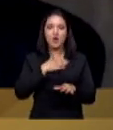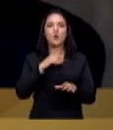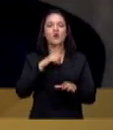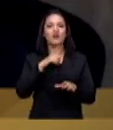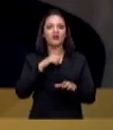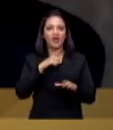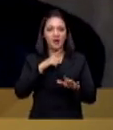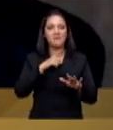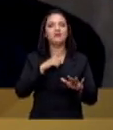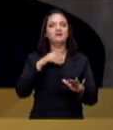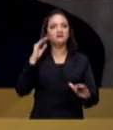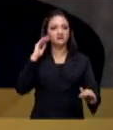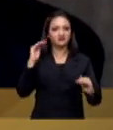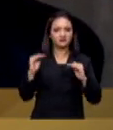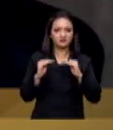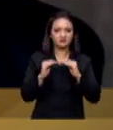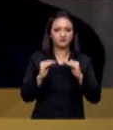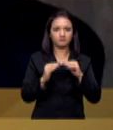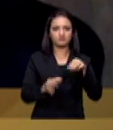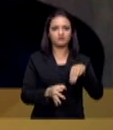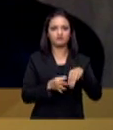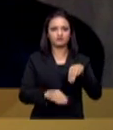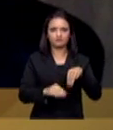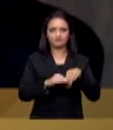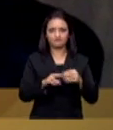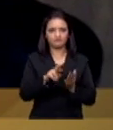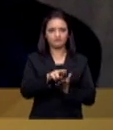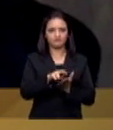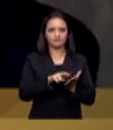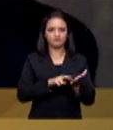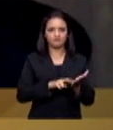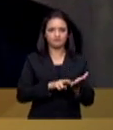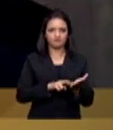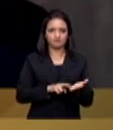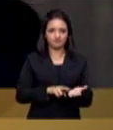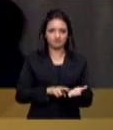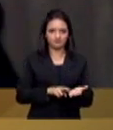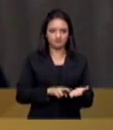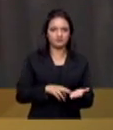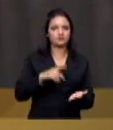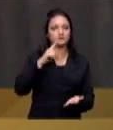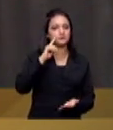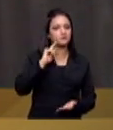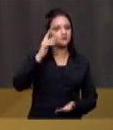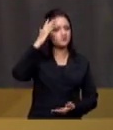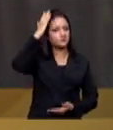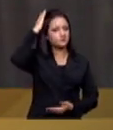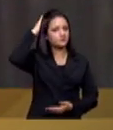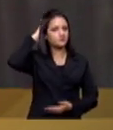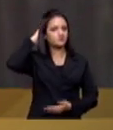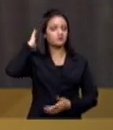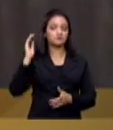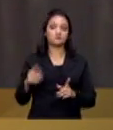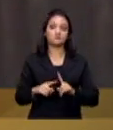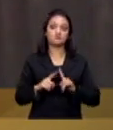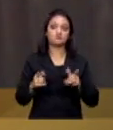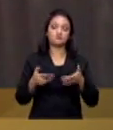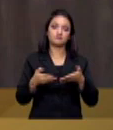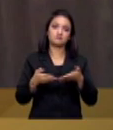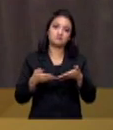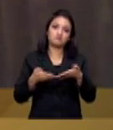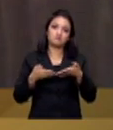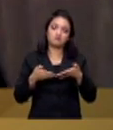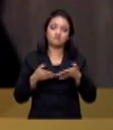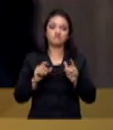acompanha sua excelência, o eminente ministro relator, ministro Marco Aurélio, mas peço vênia